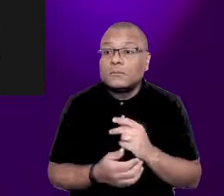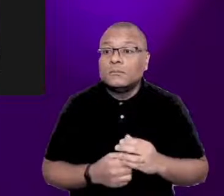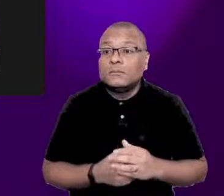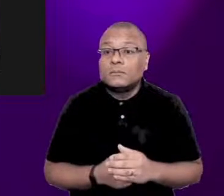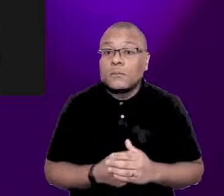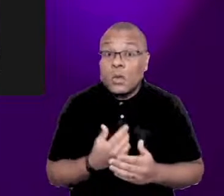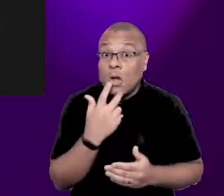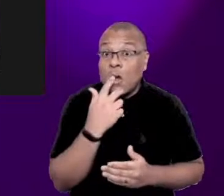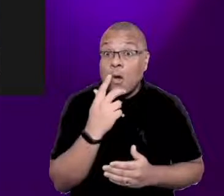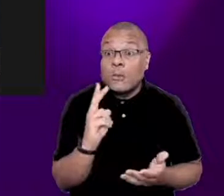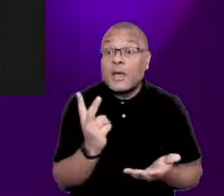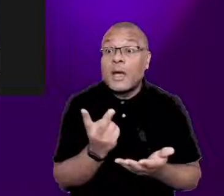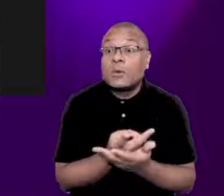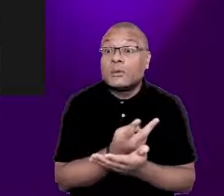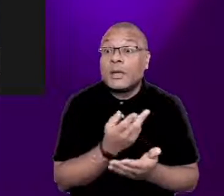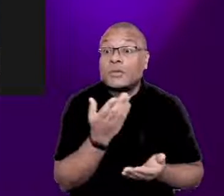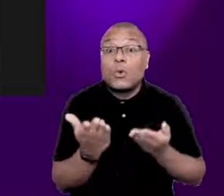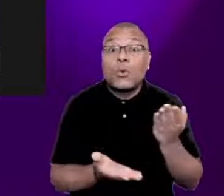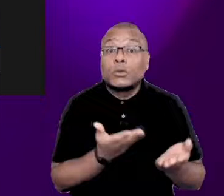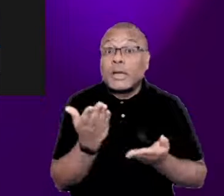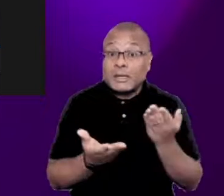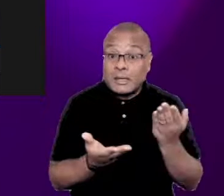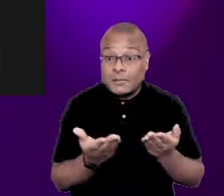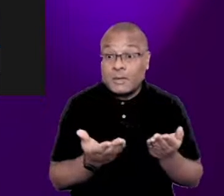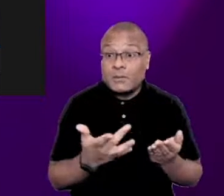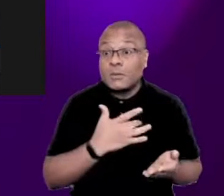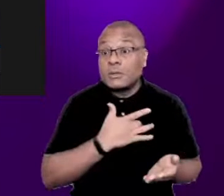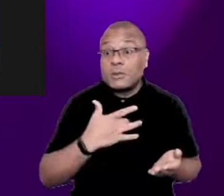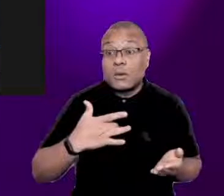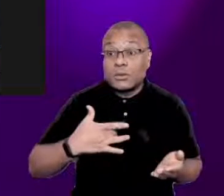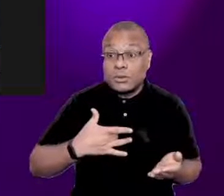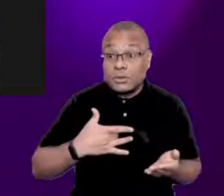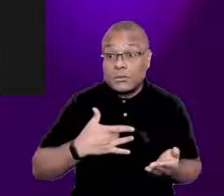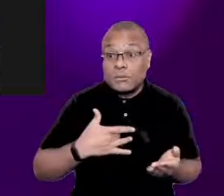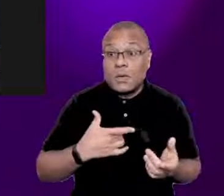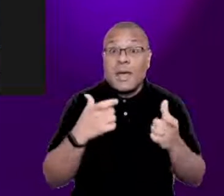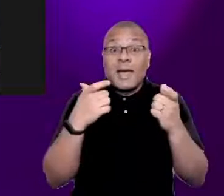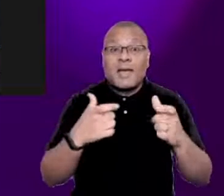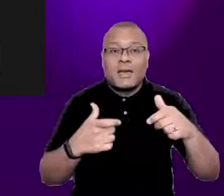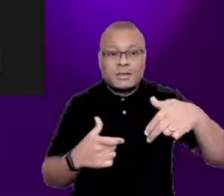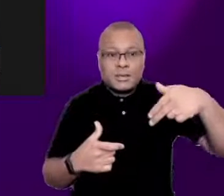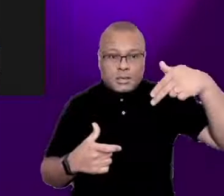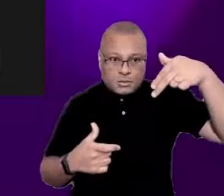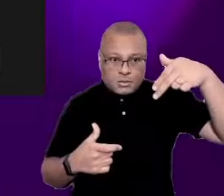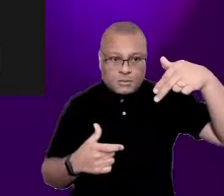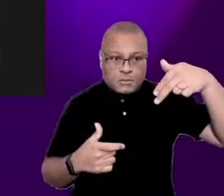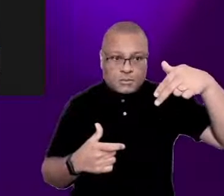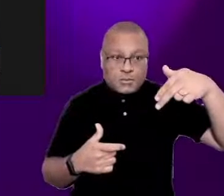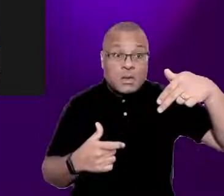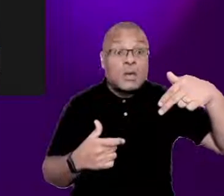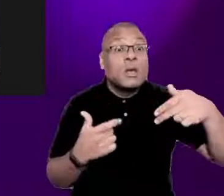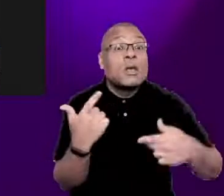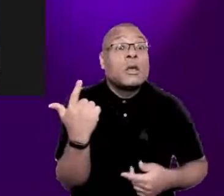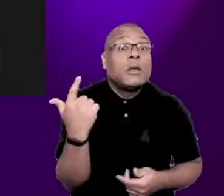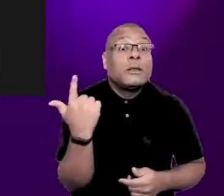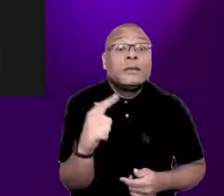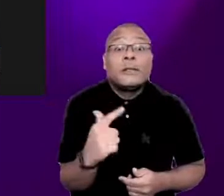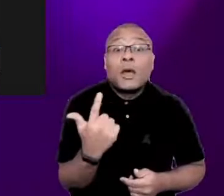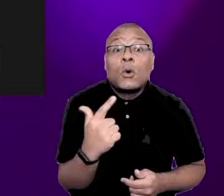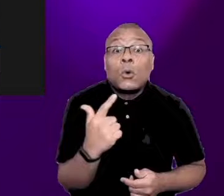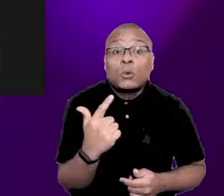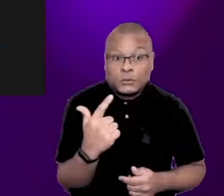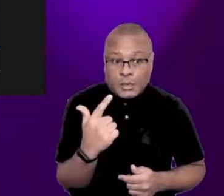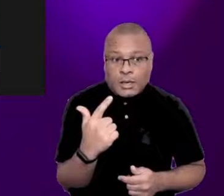Olhem o que acontece em relação ao tratamento do AVC no Brasil. Vejam que a região norte praticamente não tem uma